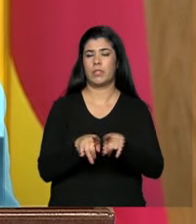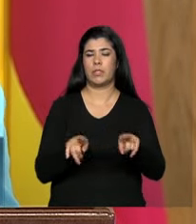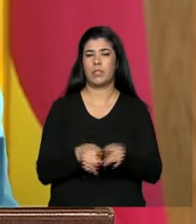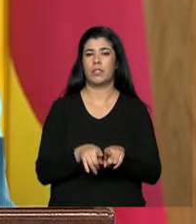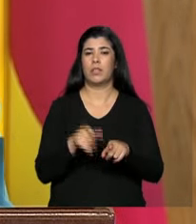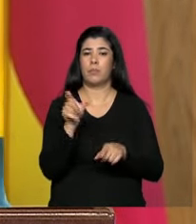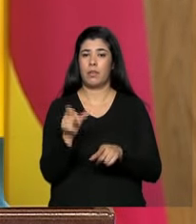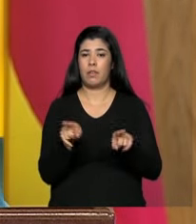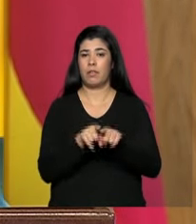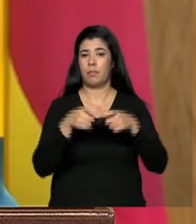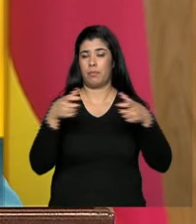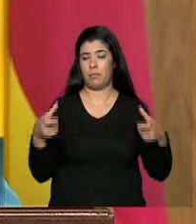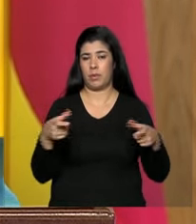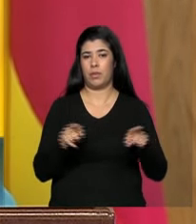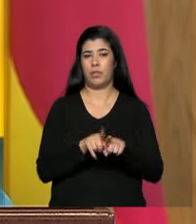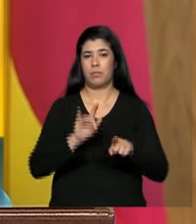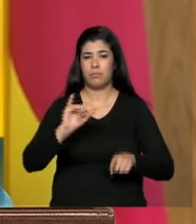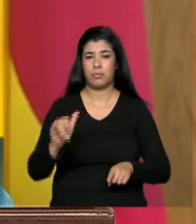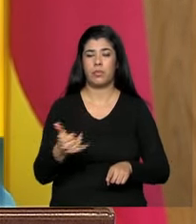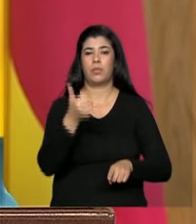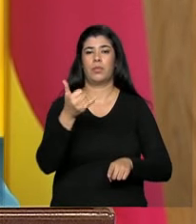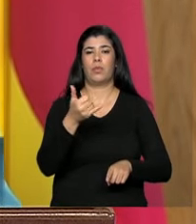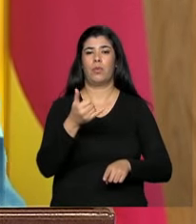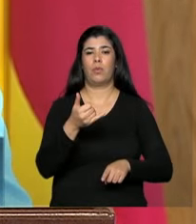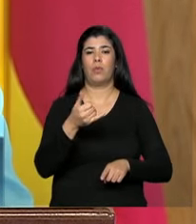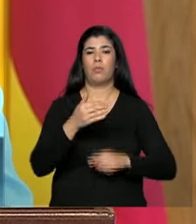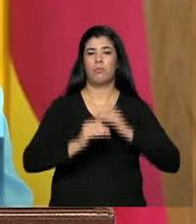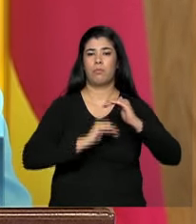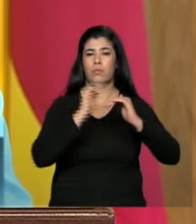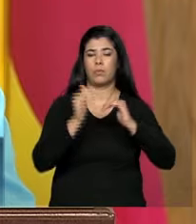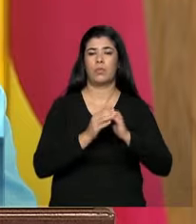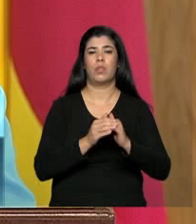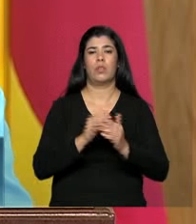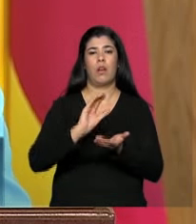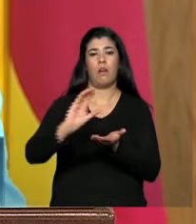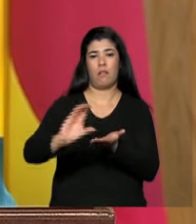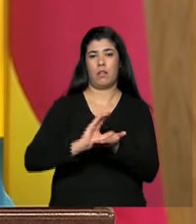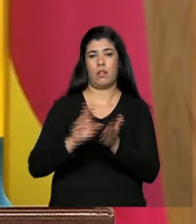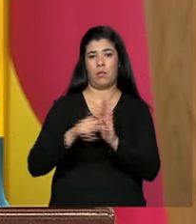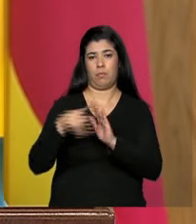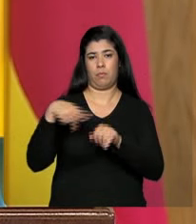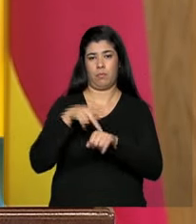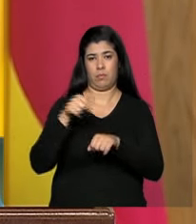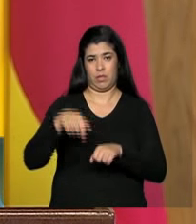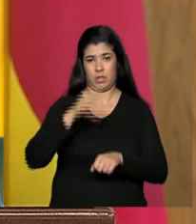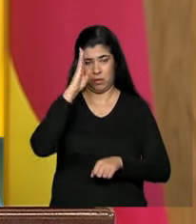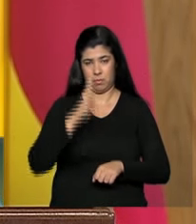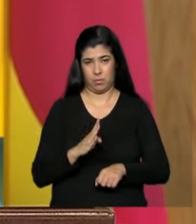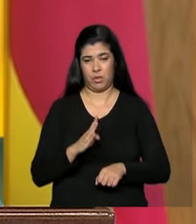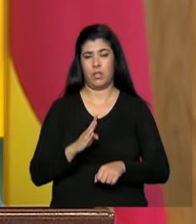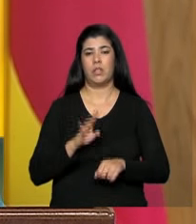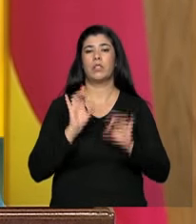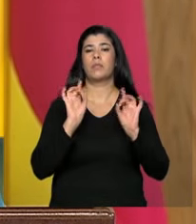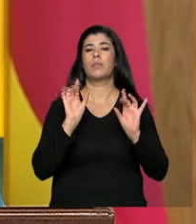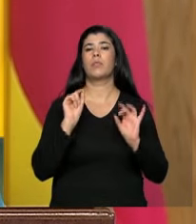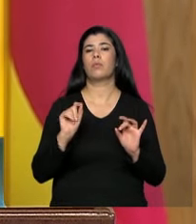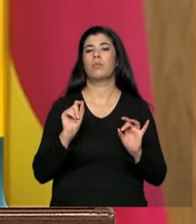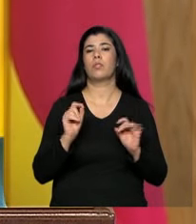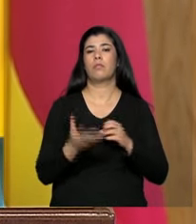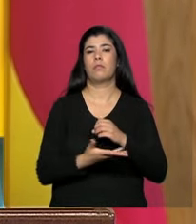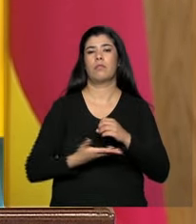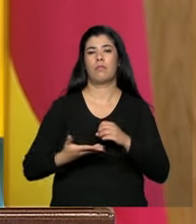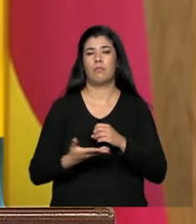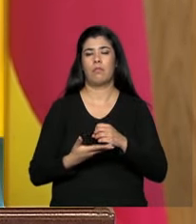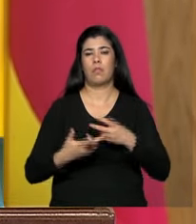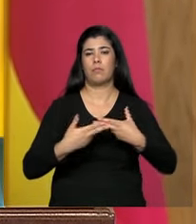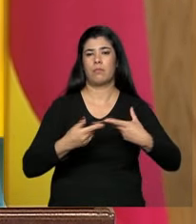as oportunidades para ampliação dos investimentos alemães no Brasil, especialmente em infraestrutura